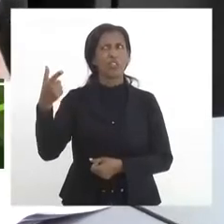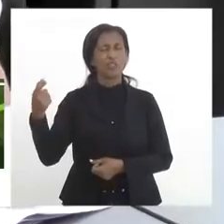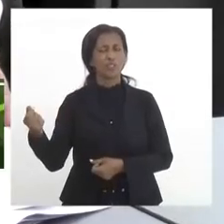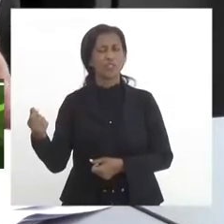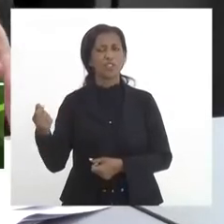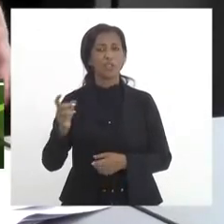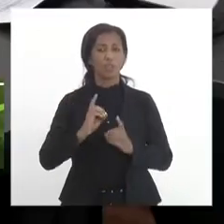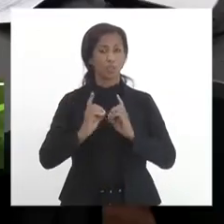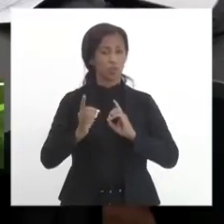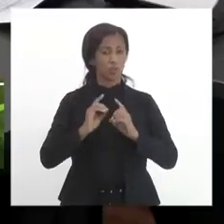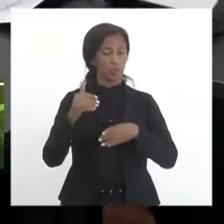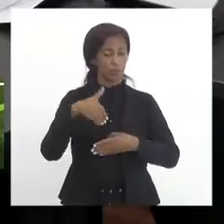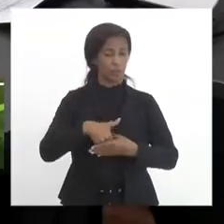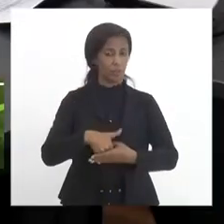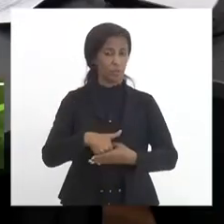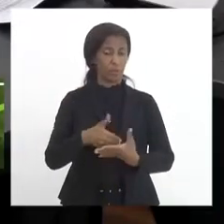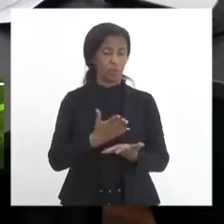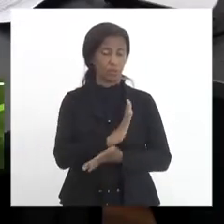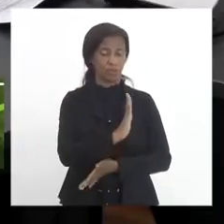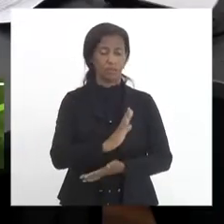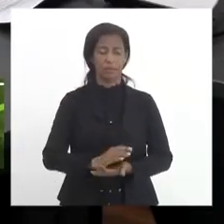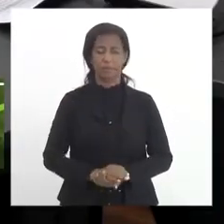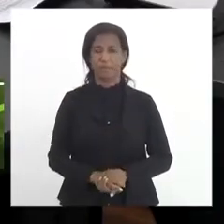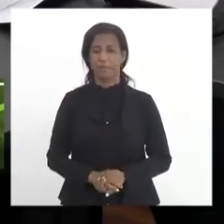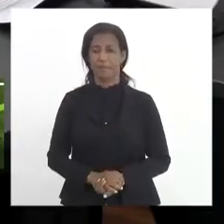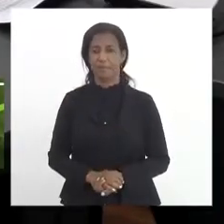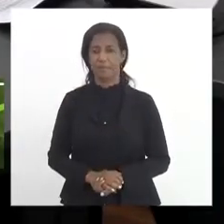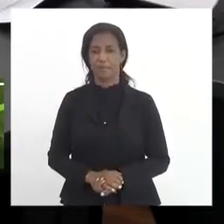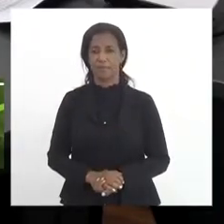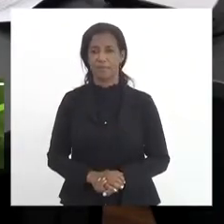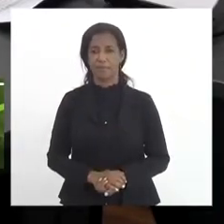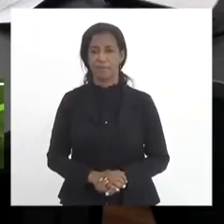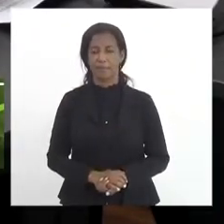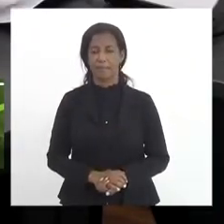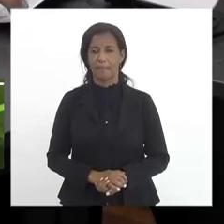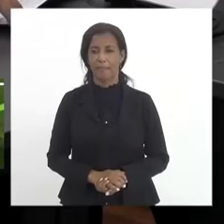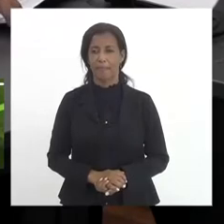Em discussão e em votação, aprovado.